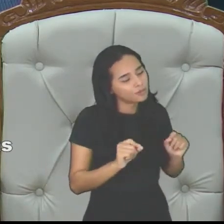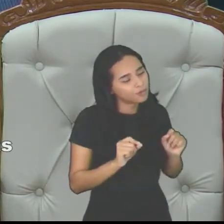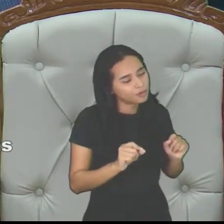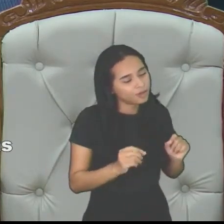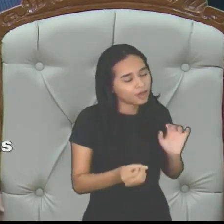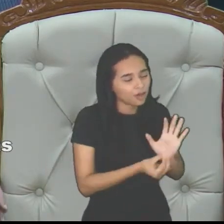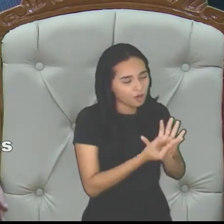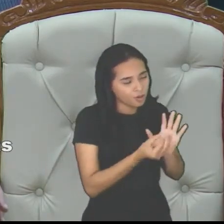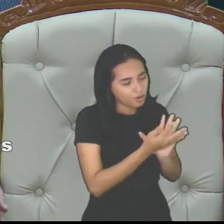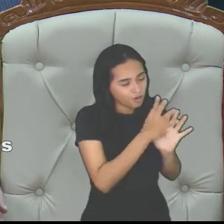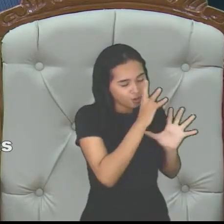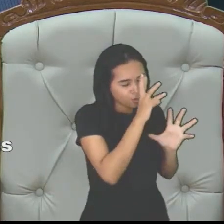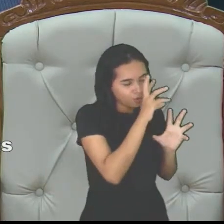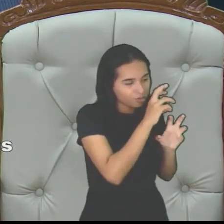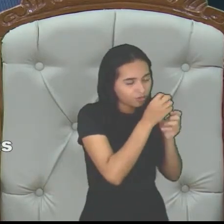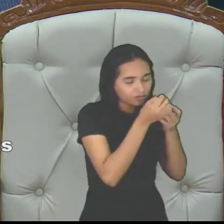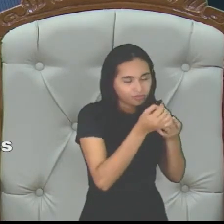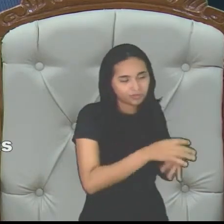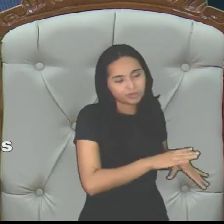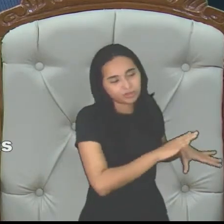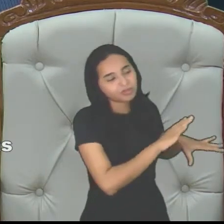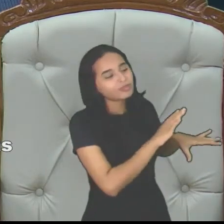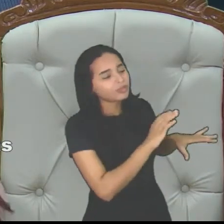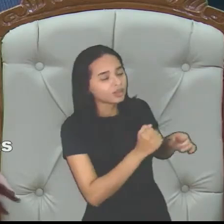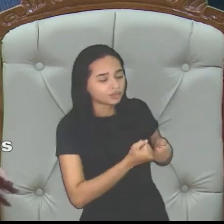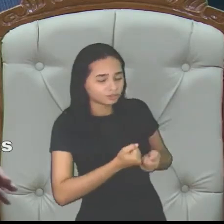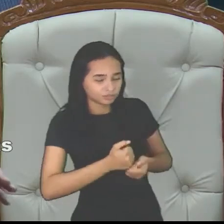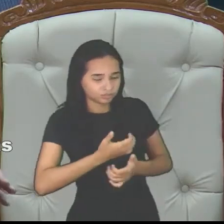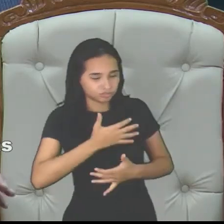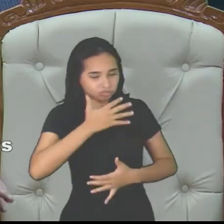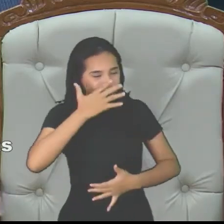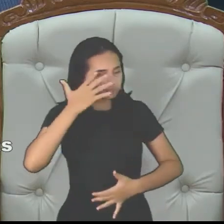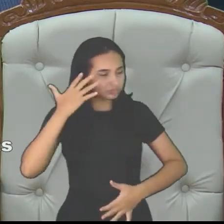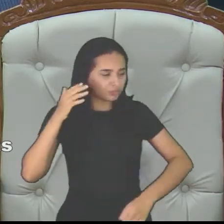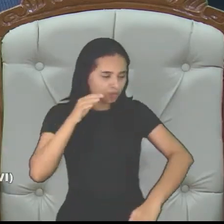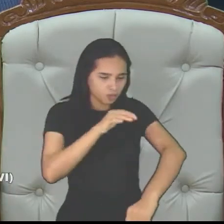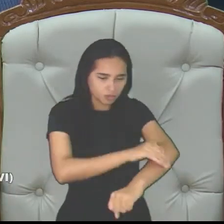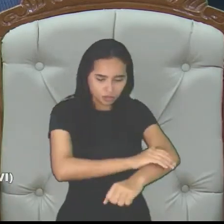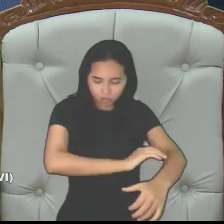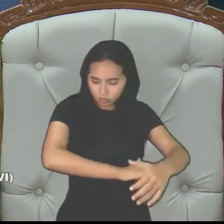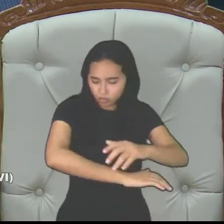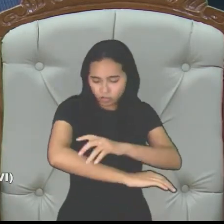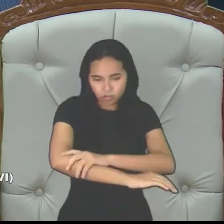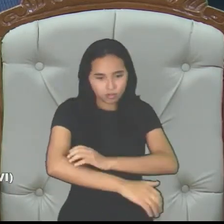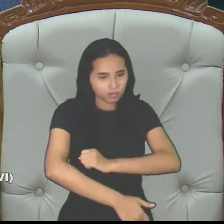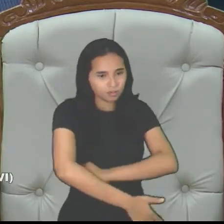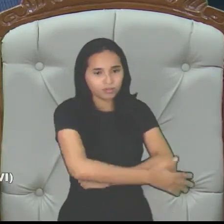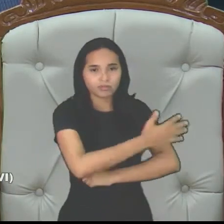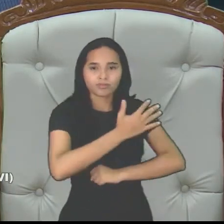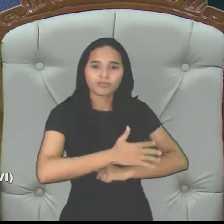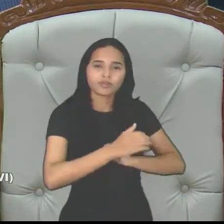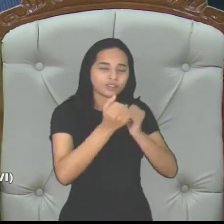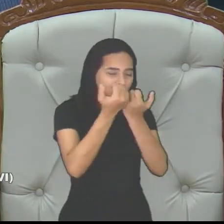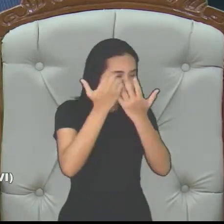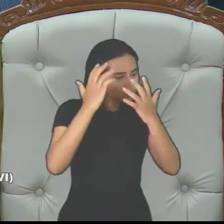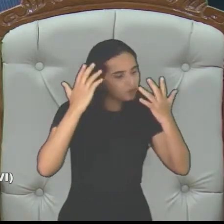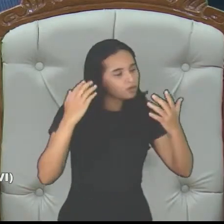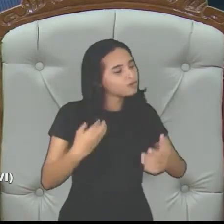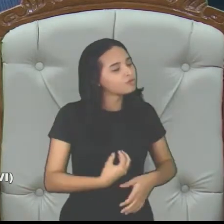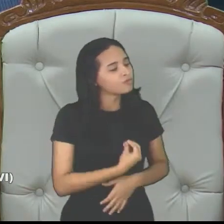das trevas e revistamo-nos da armadura da luz.